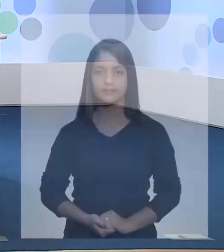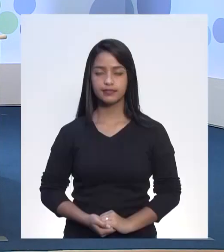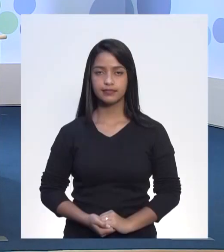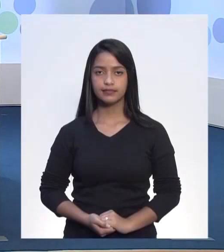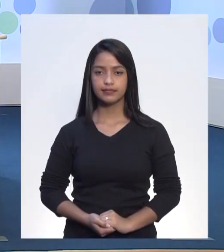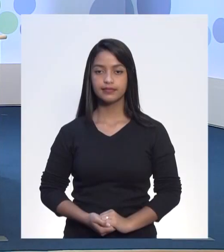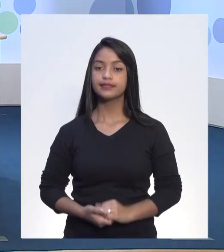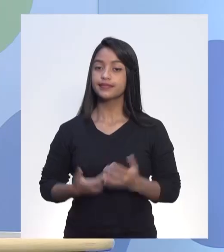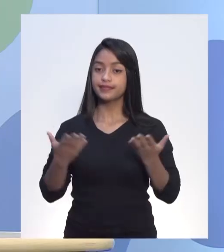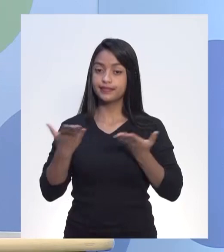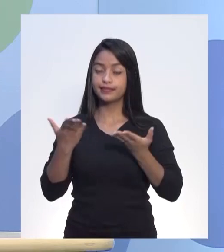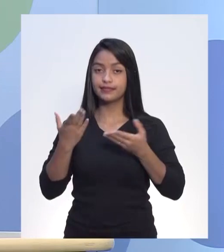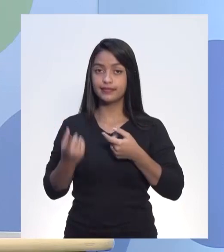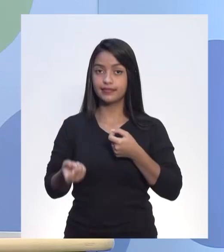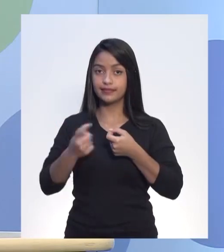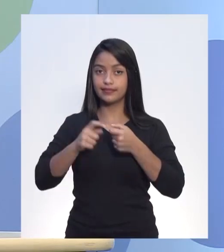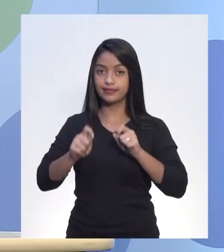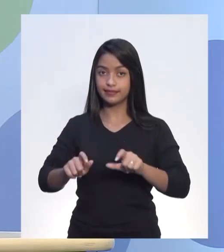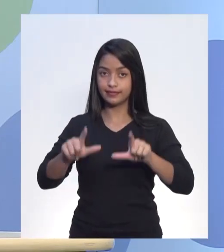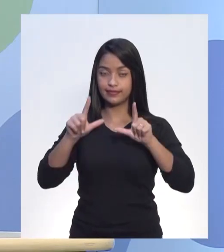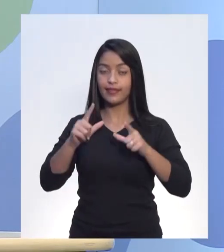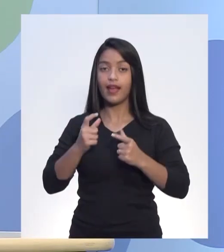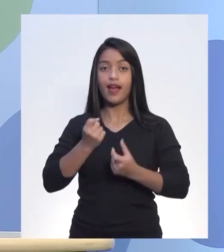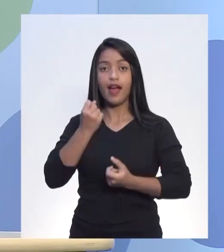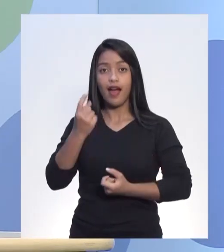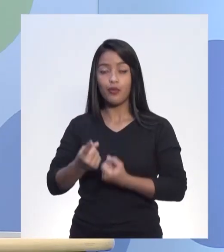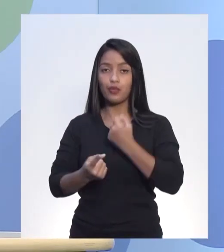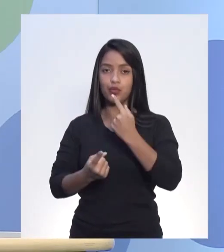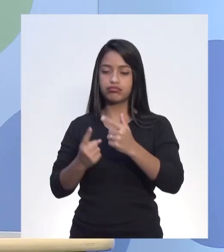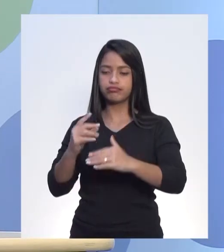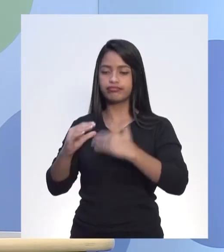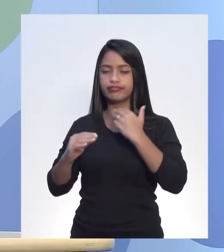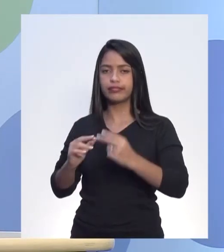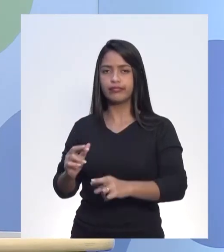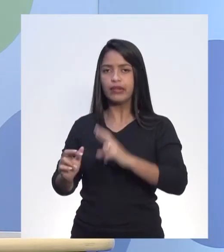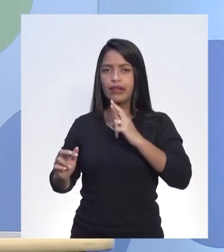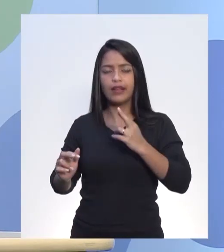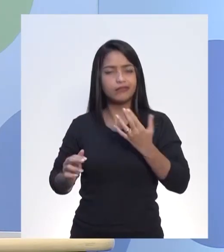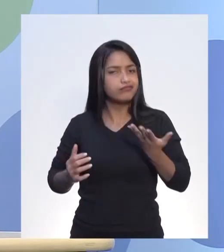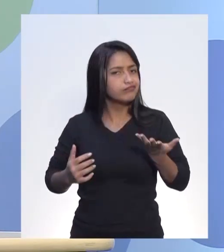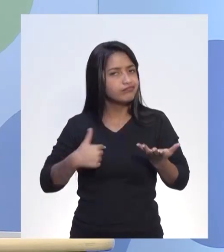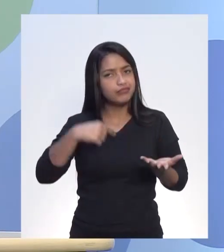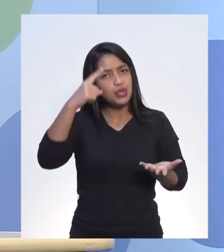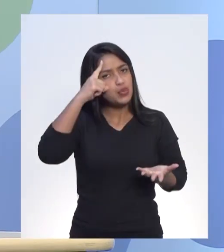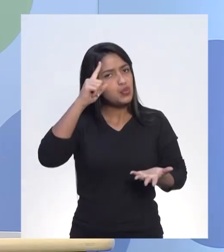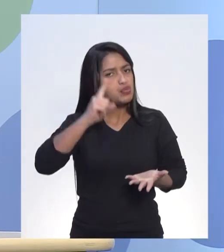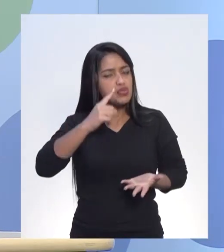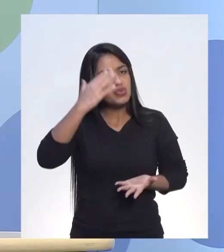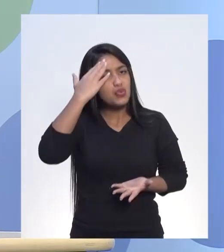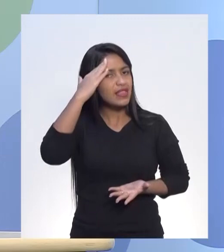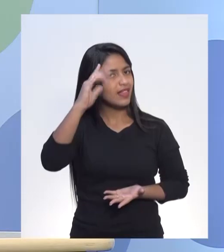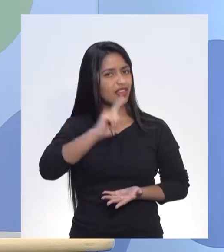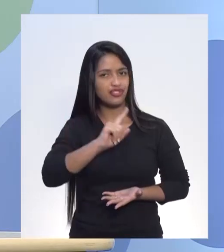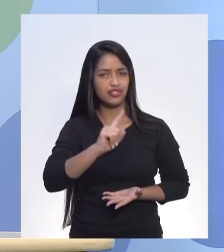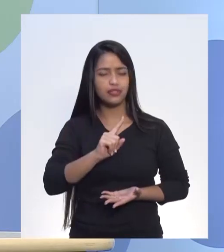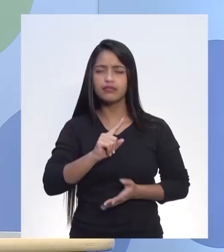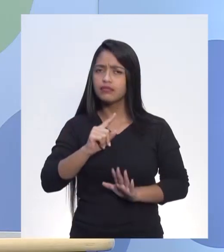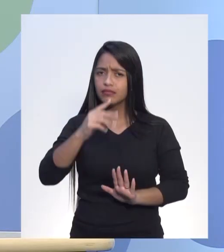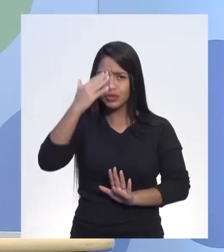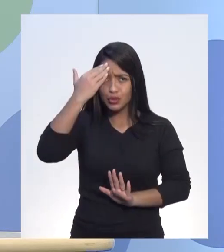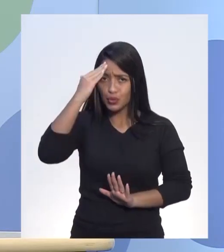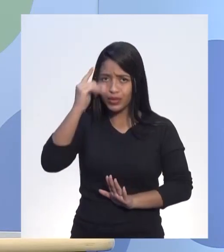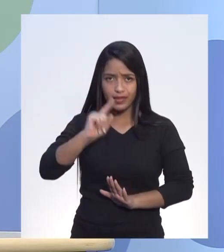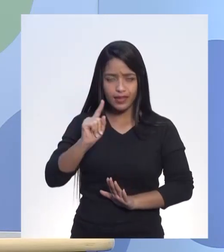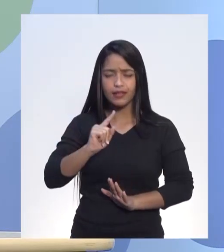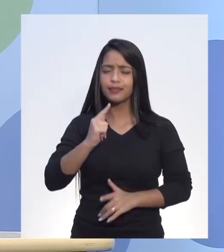Retornamos aqui, né? Algumas respostas como não entendi. Se você não entendeu, não tem problema. Nós vamos fazer, vamos detalhar